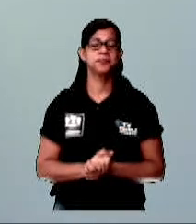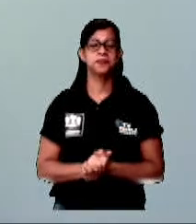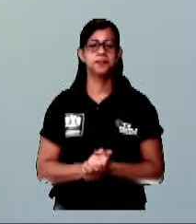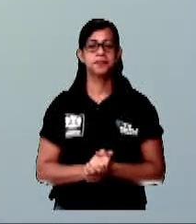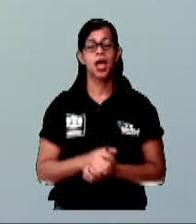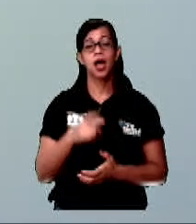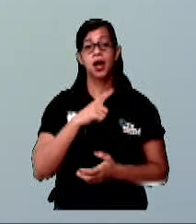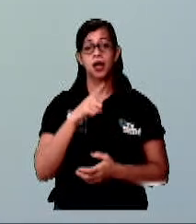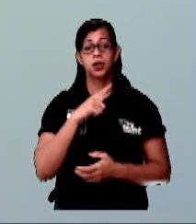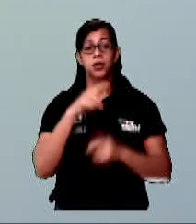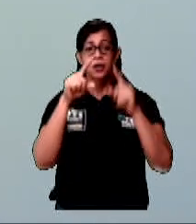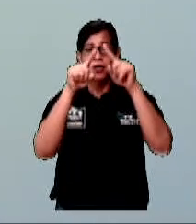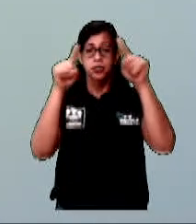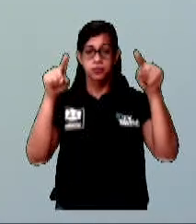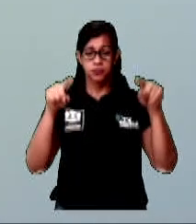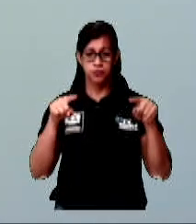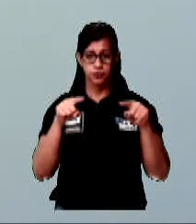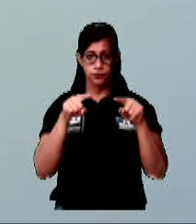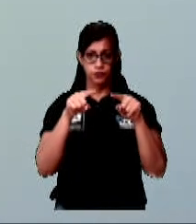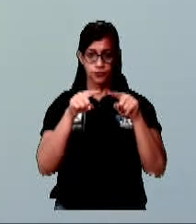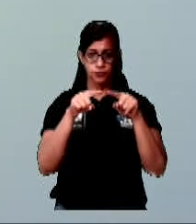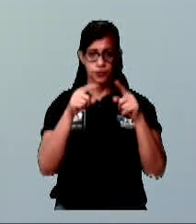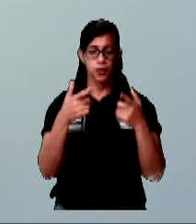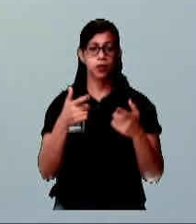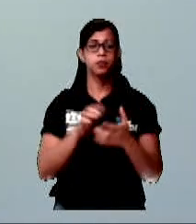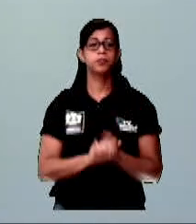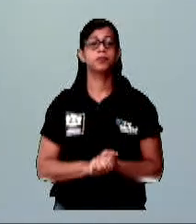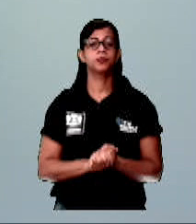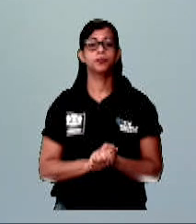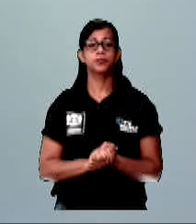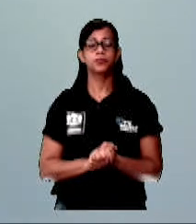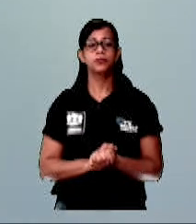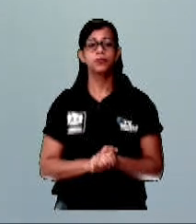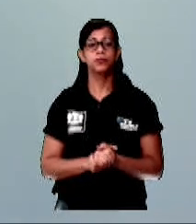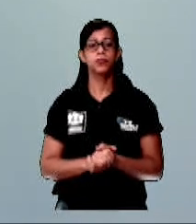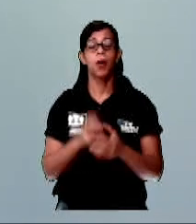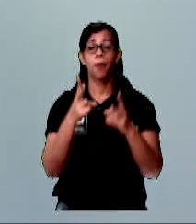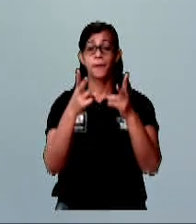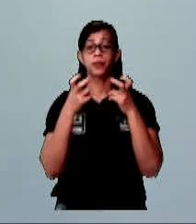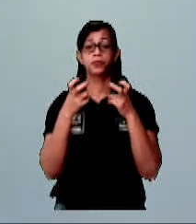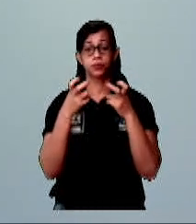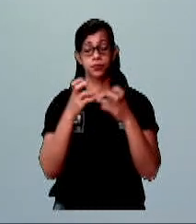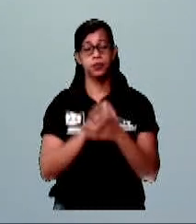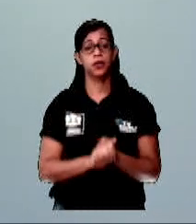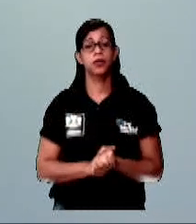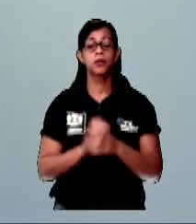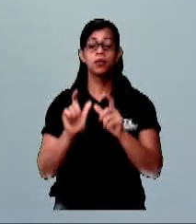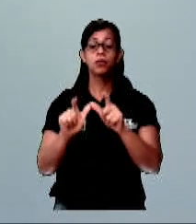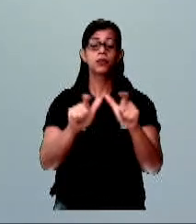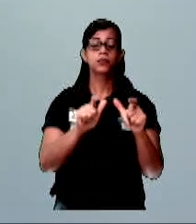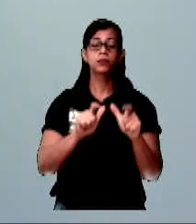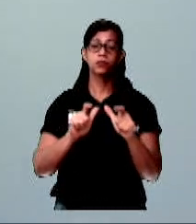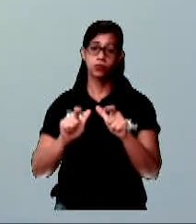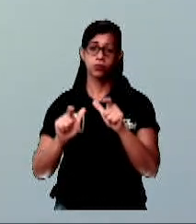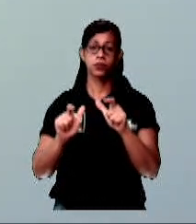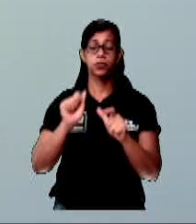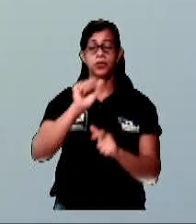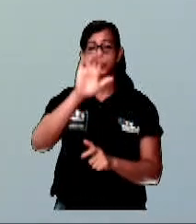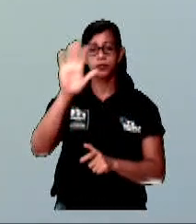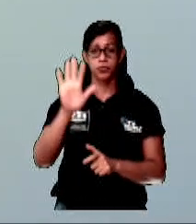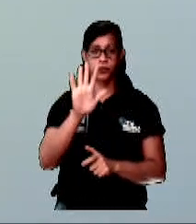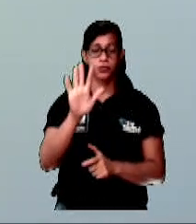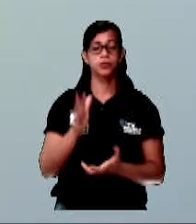Aqui a gente vai trabalhar essa mesma noção para identificar qual é a localização dessas figuras de acordo com